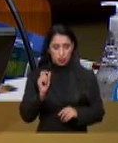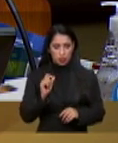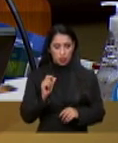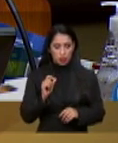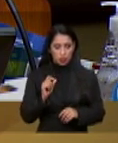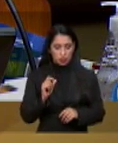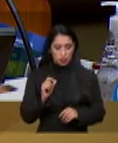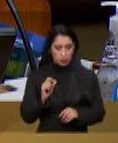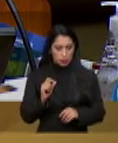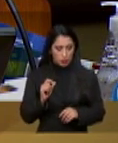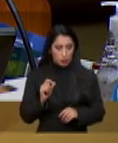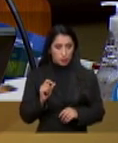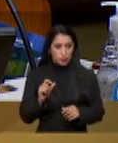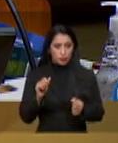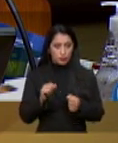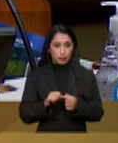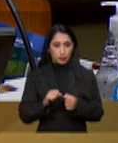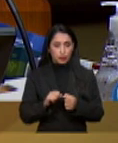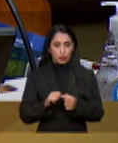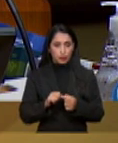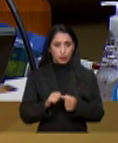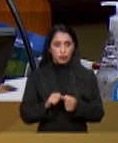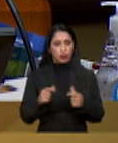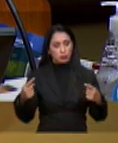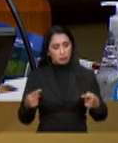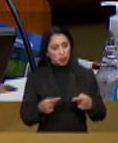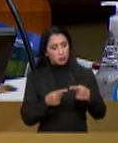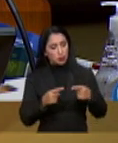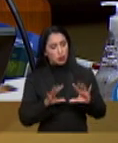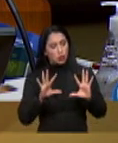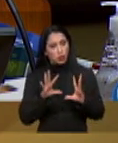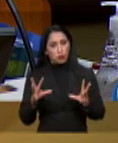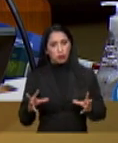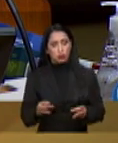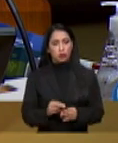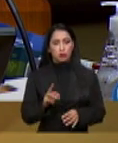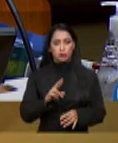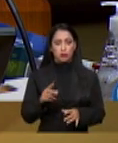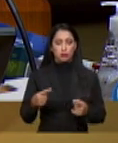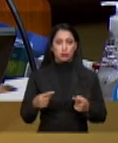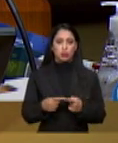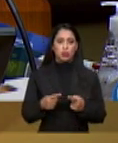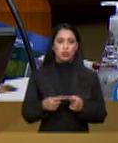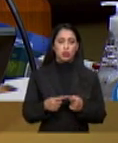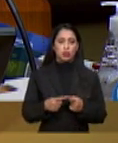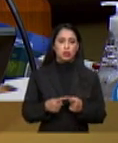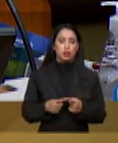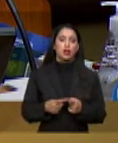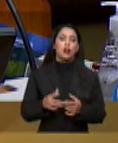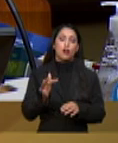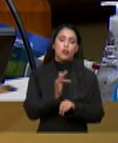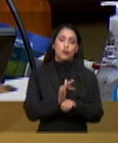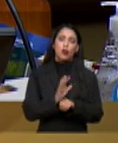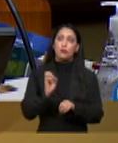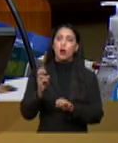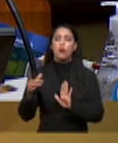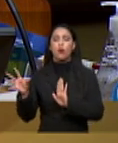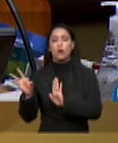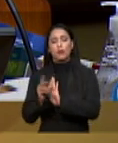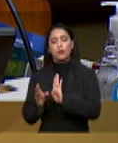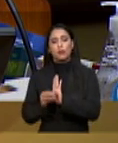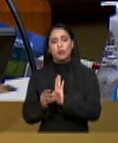tributária. Feitas todas essas considerações, concluo que não procedem as alegações de vícios formais ou materiais